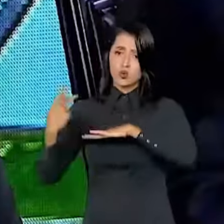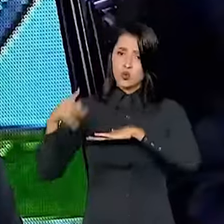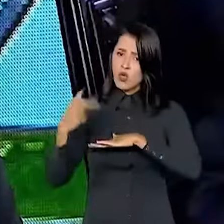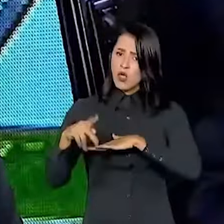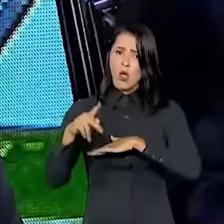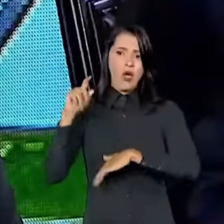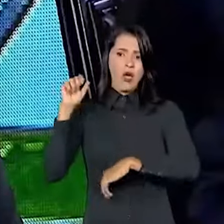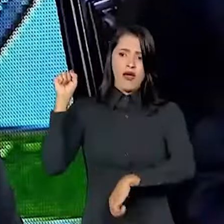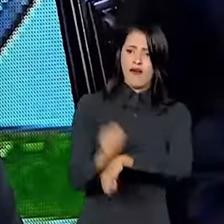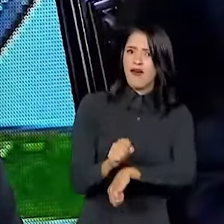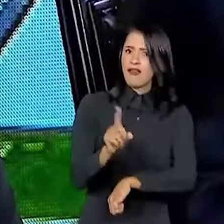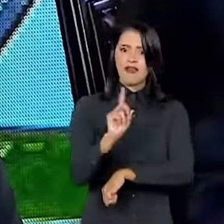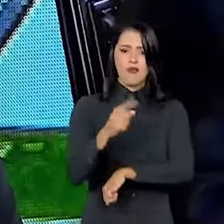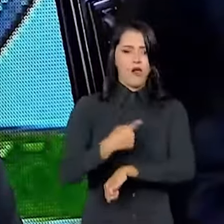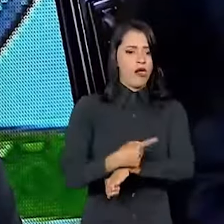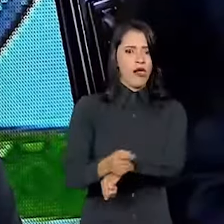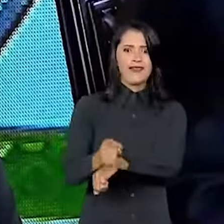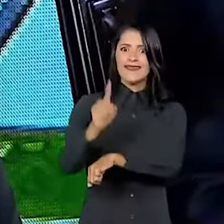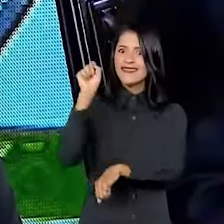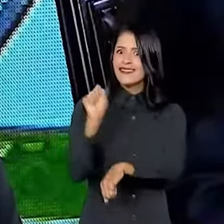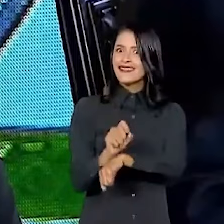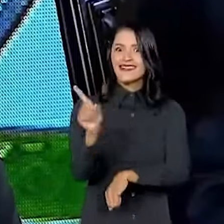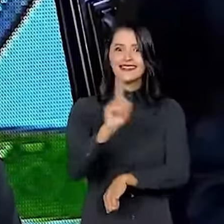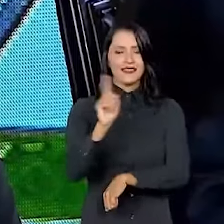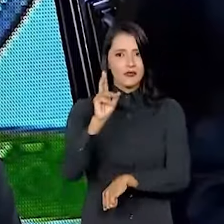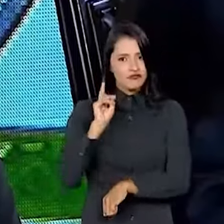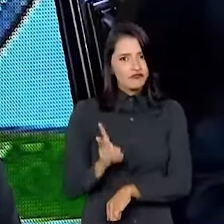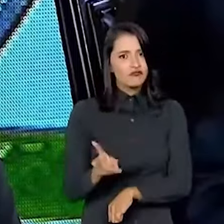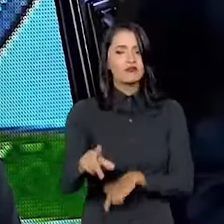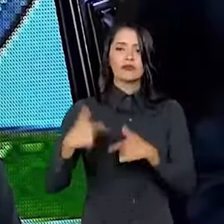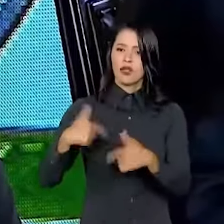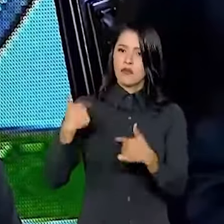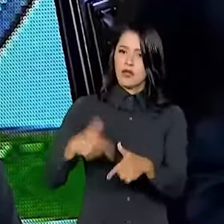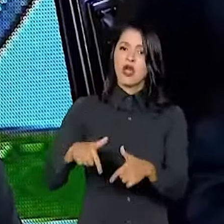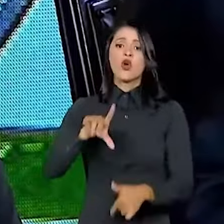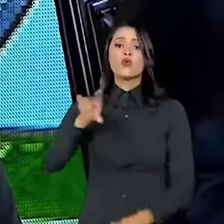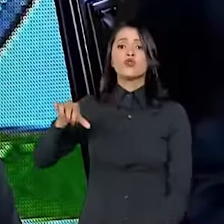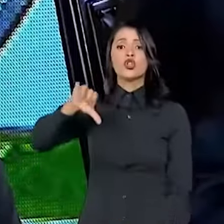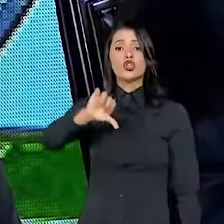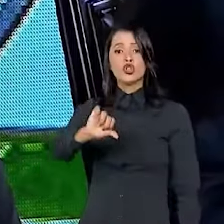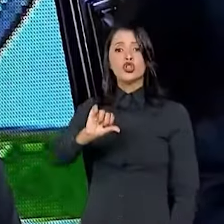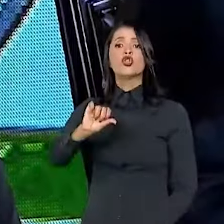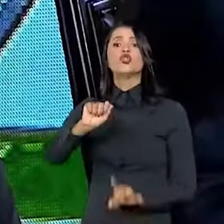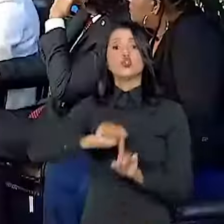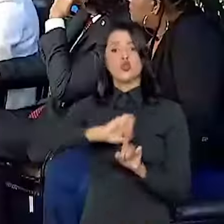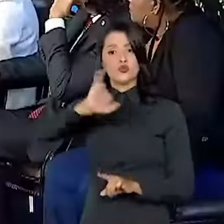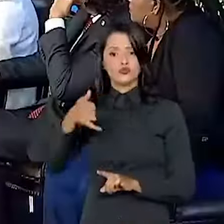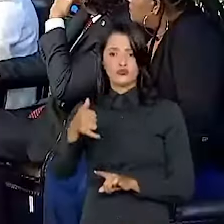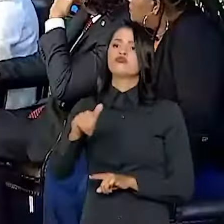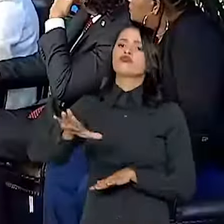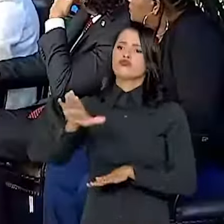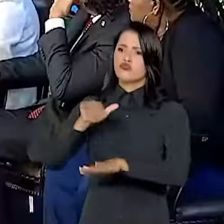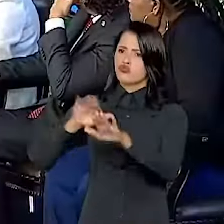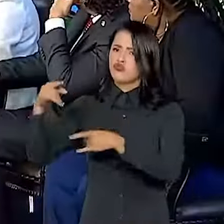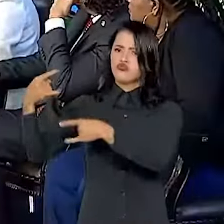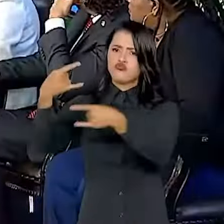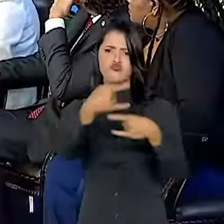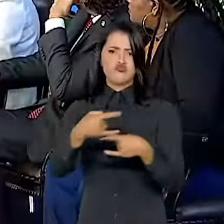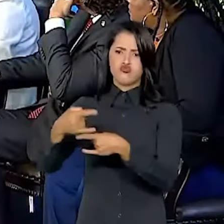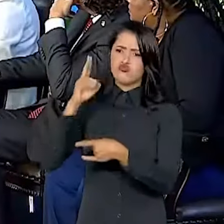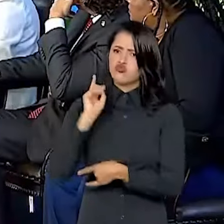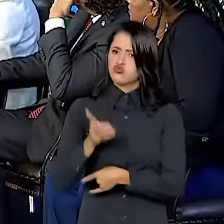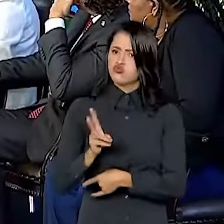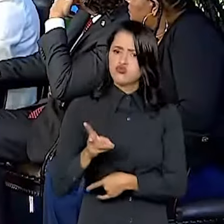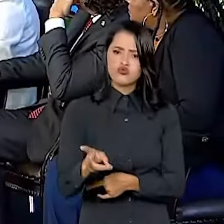minuto sequer. Ministra Rosa Weber, no dia 9 de janeiro, convocou sessão virtual permanente